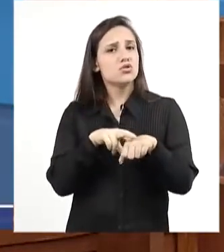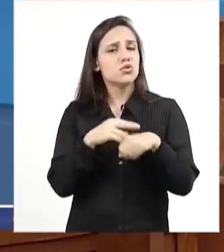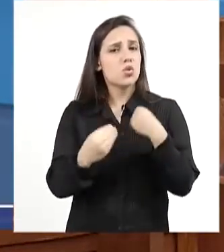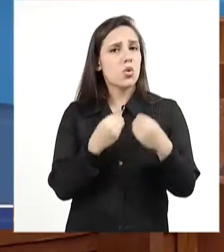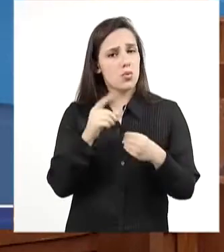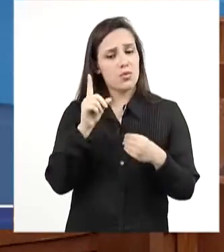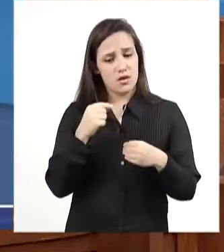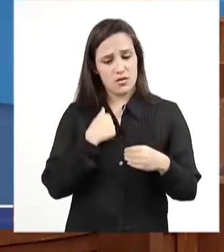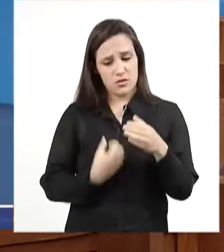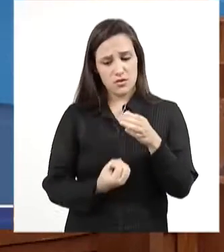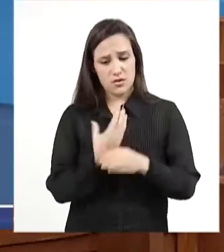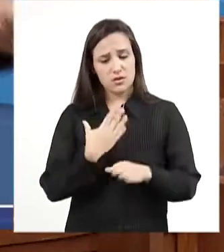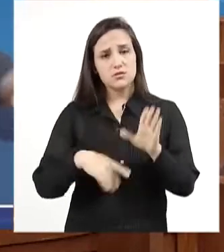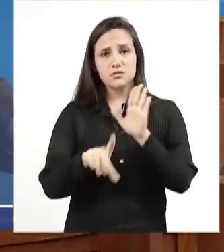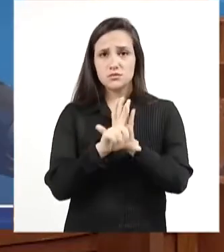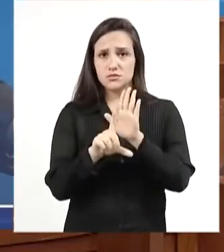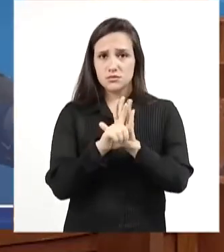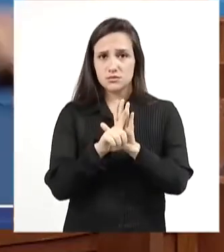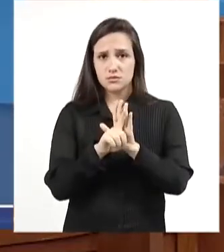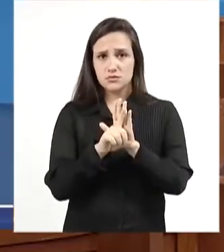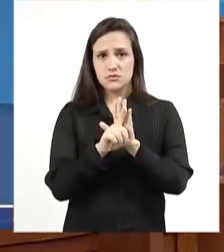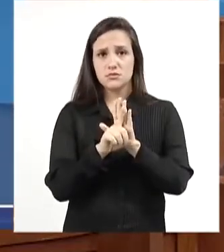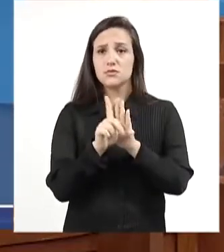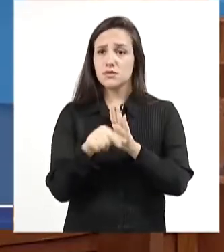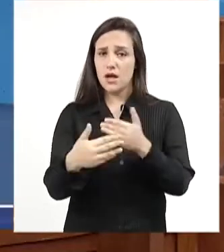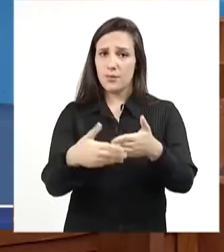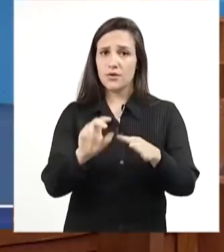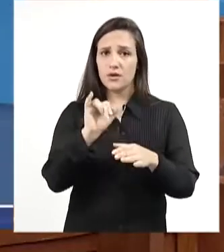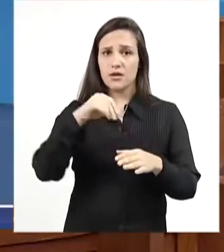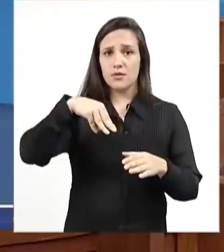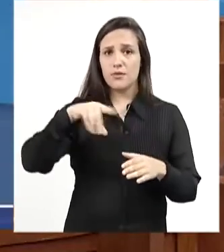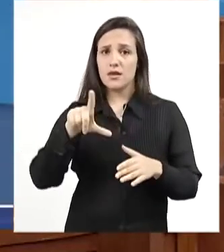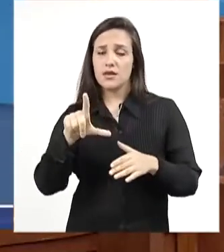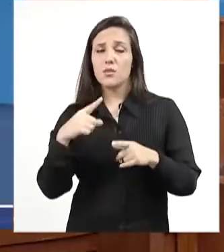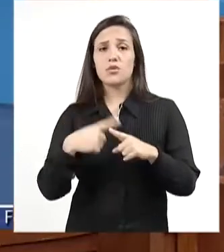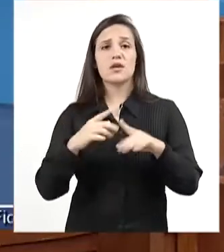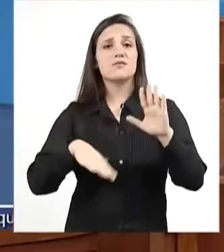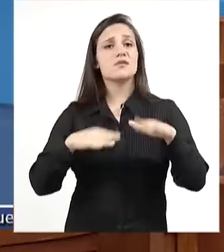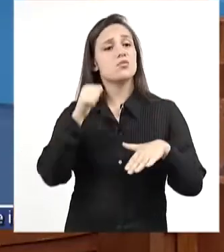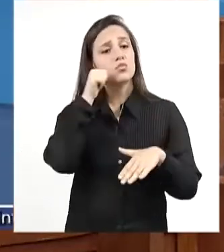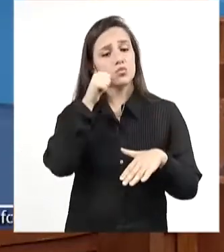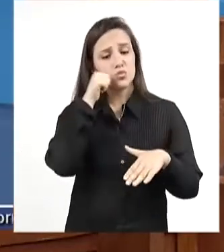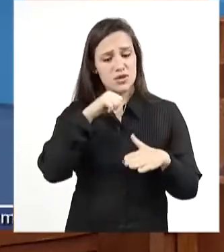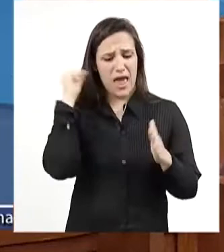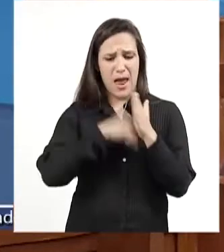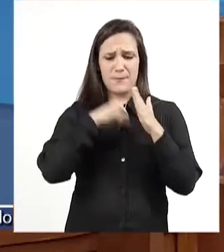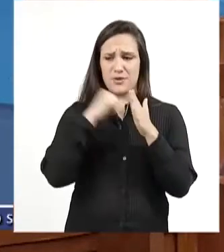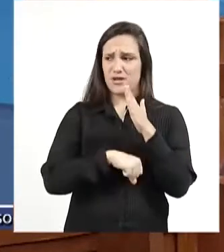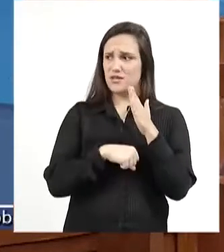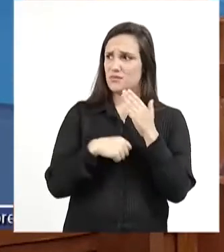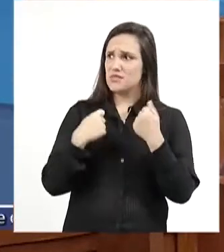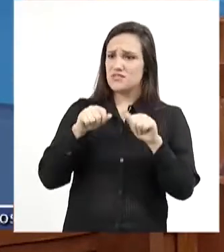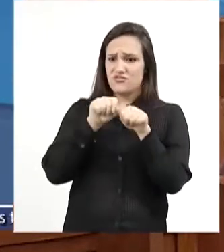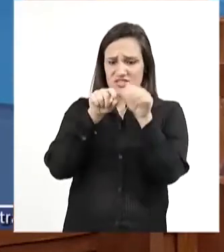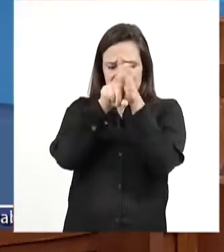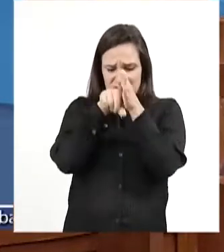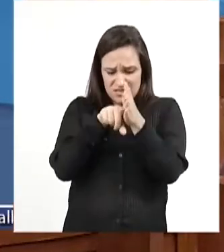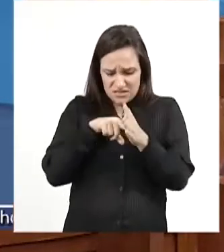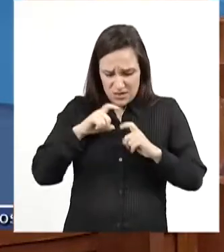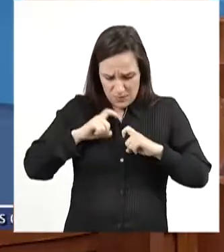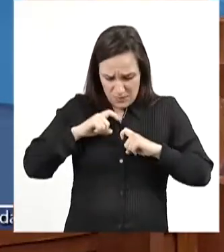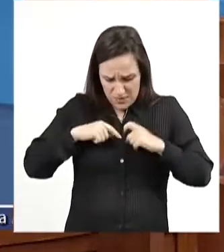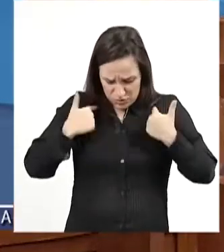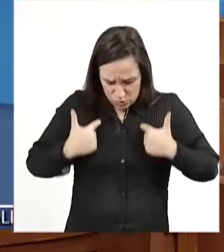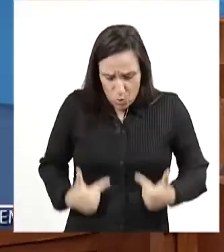emenda minha que está instalada no ML. Porque a mulher, quando é agredida, ela obrigatoriamente tem que fazer o exame de corpo